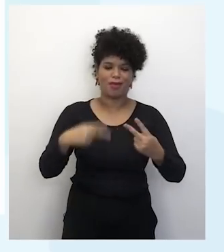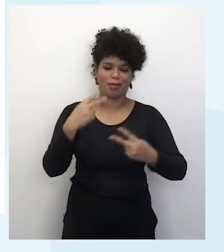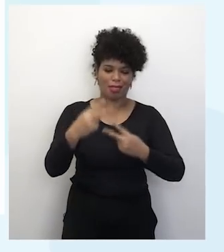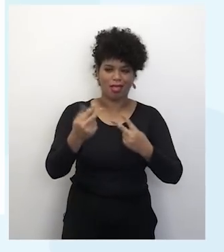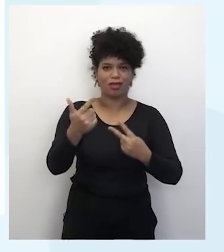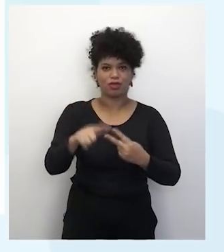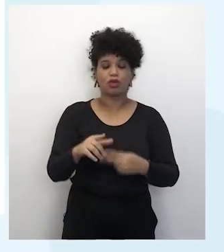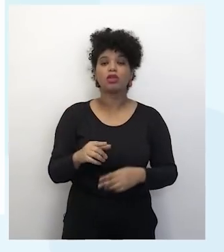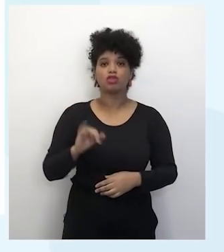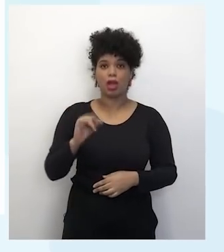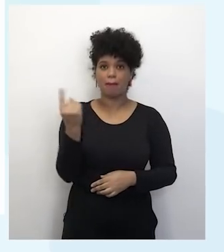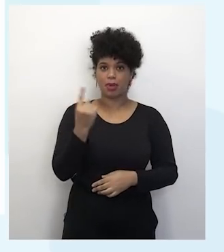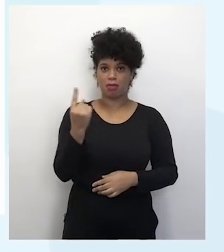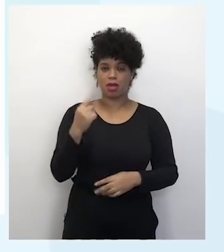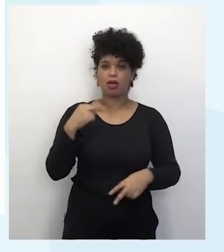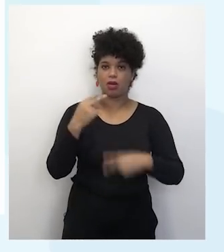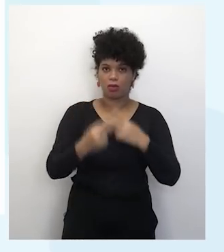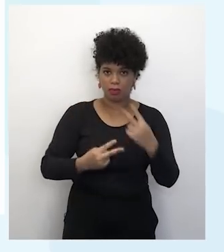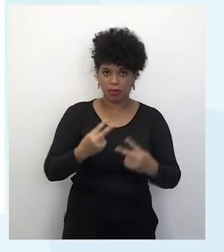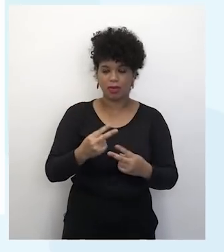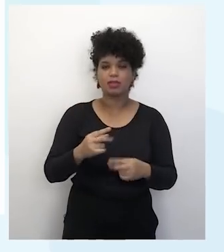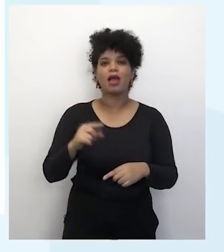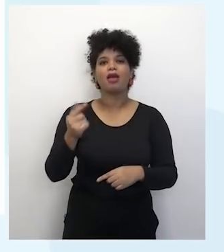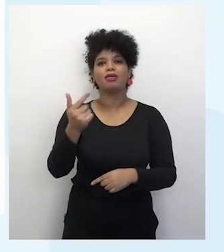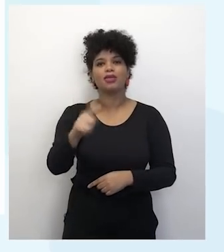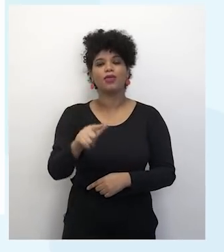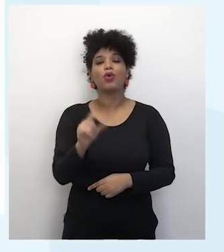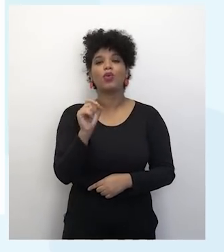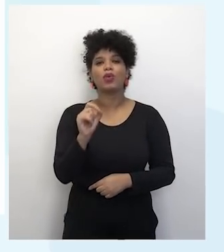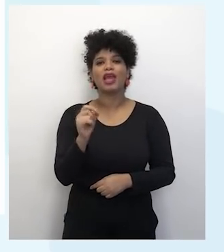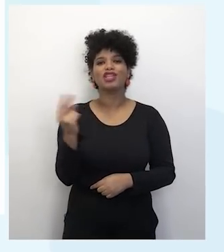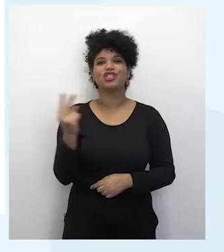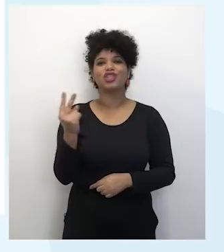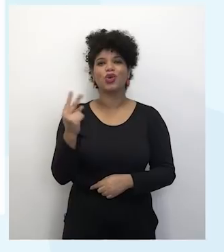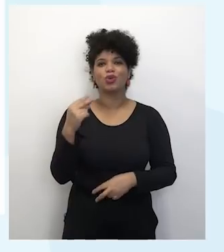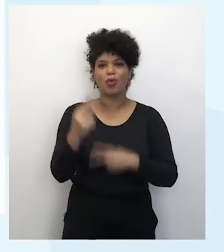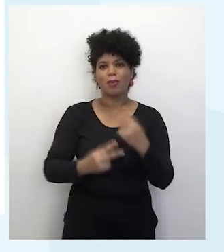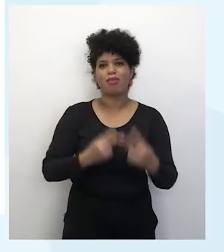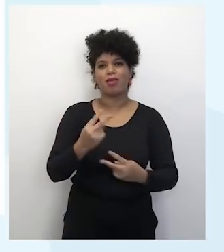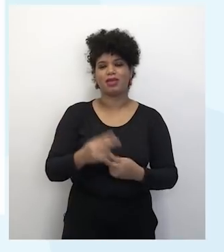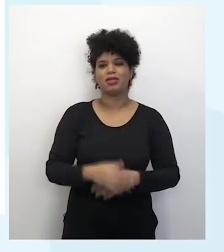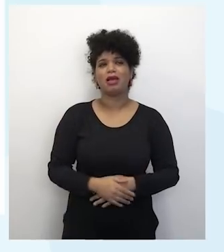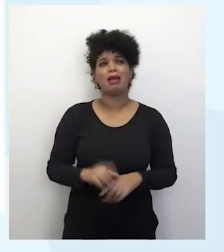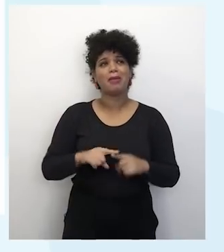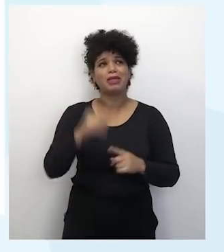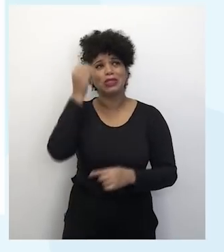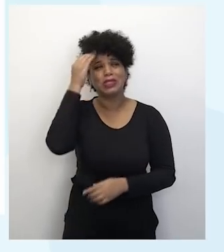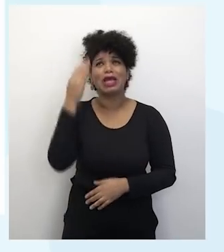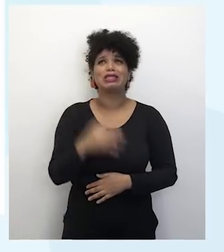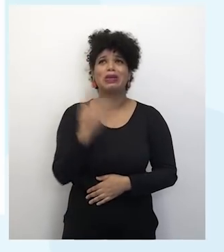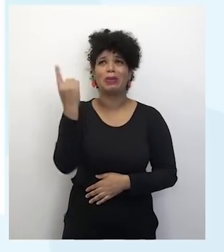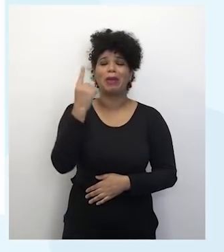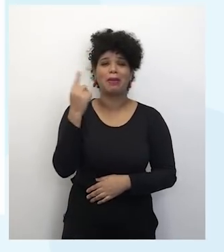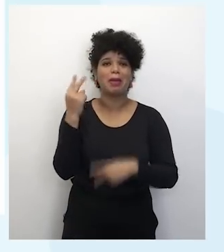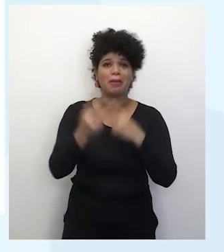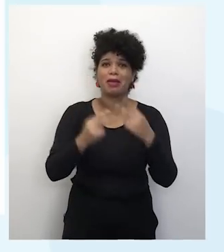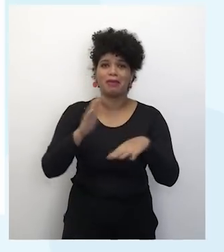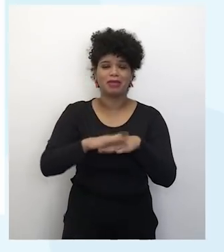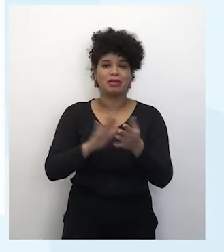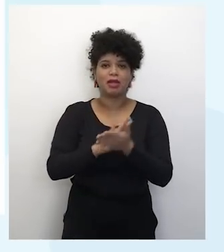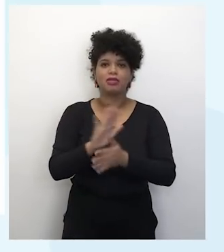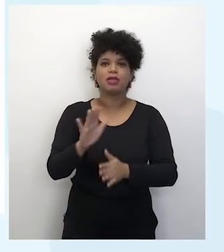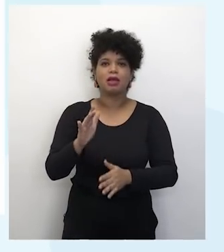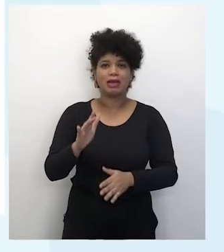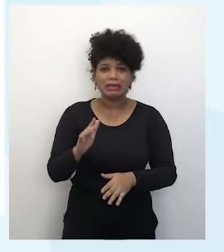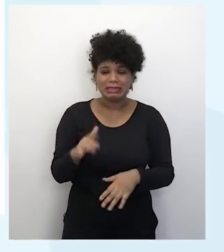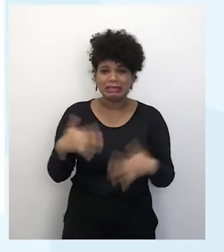no primeiro bimestre e agora ele fará no segundo bimestre. Professora, eu esqueci de fazer no primeiro bimestre. Tem